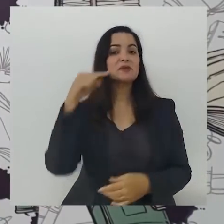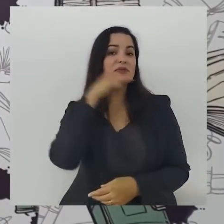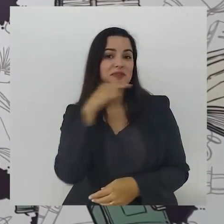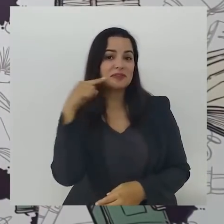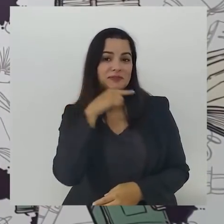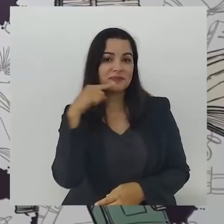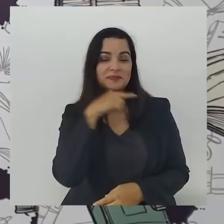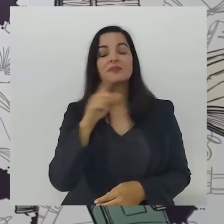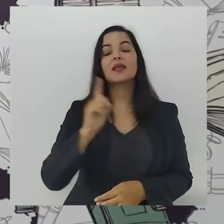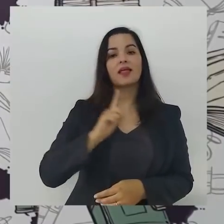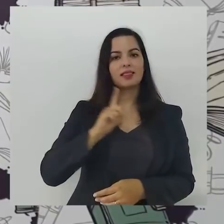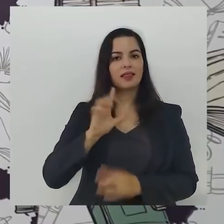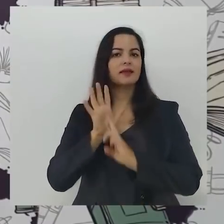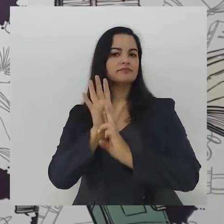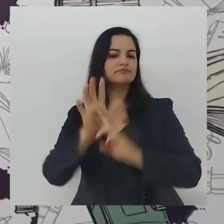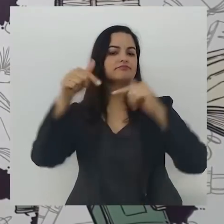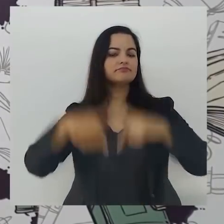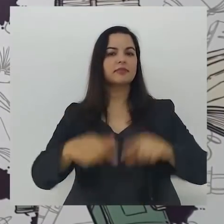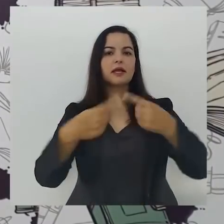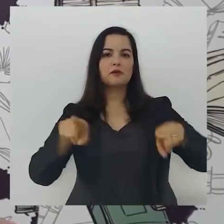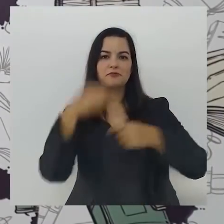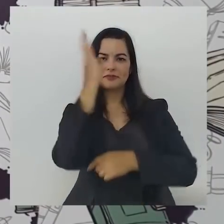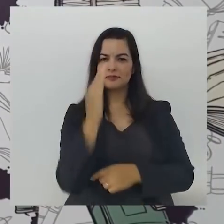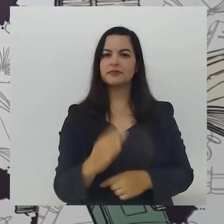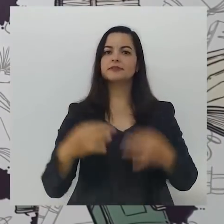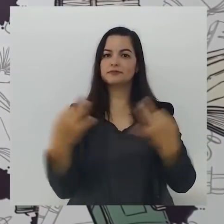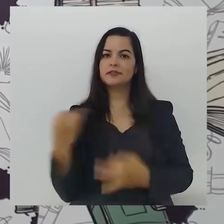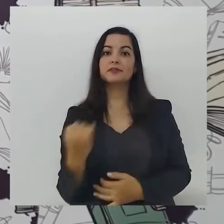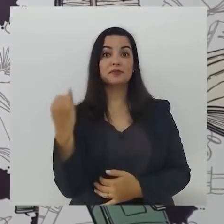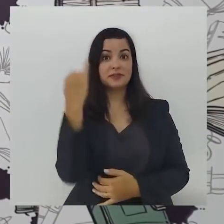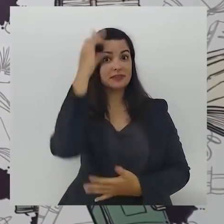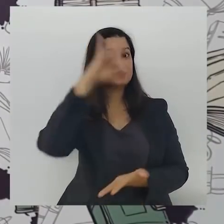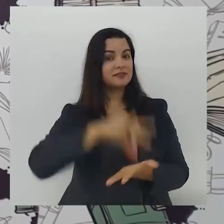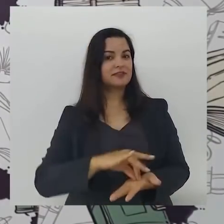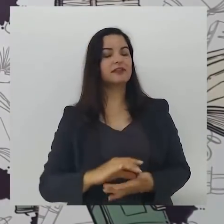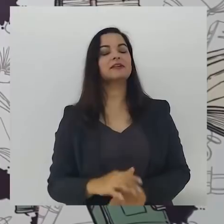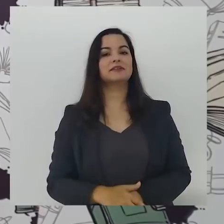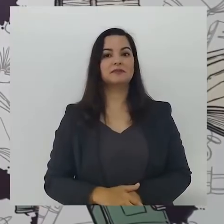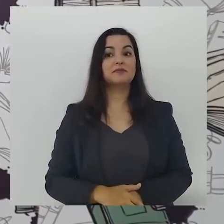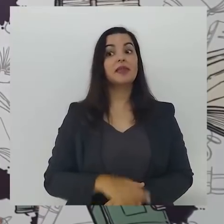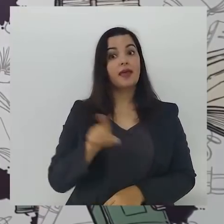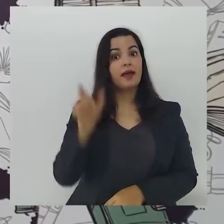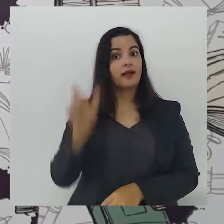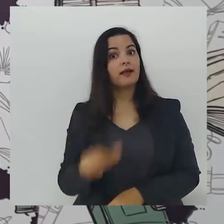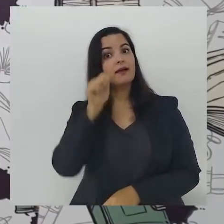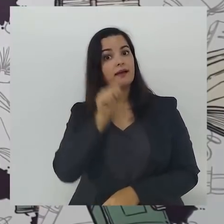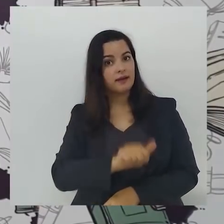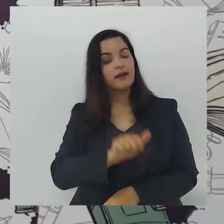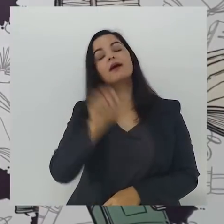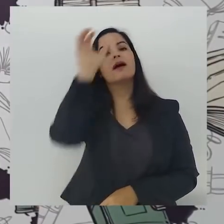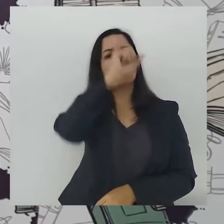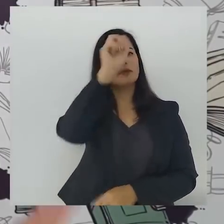uma representatividade para a música brasileira que é muito importante, é muito grande. E ela aprendeu muitas